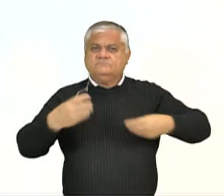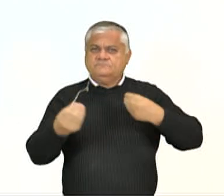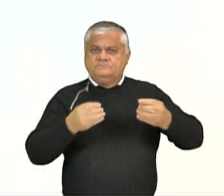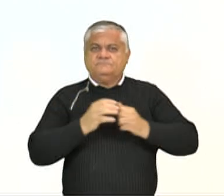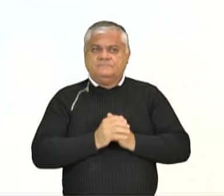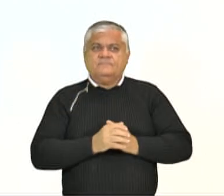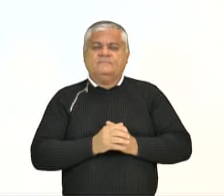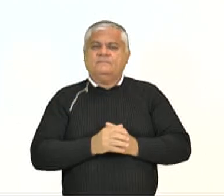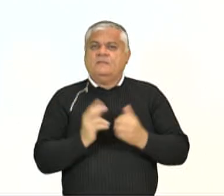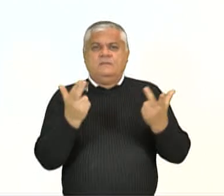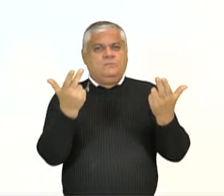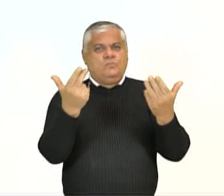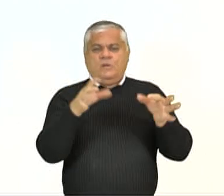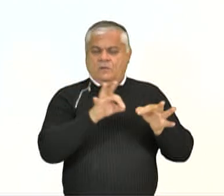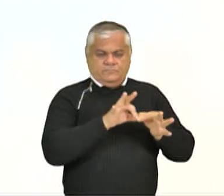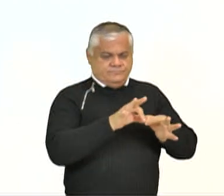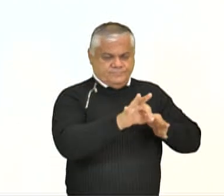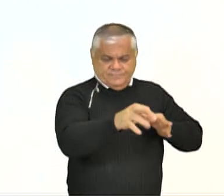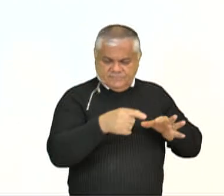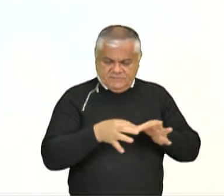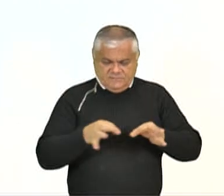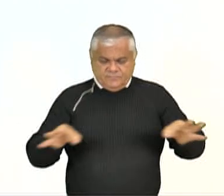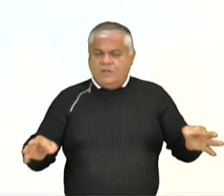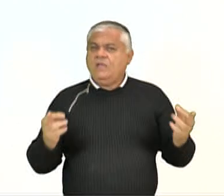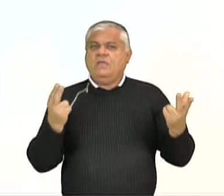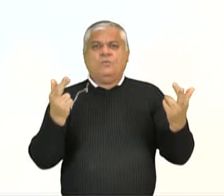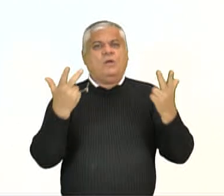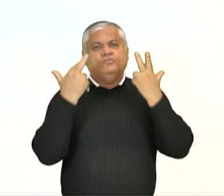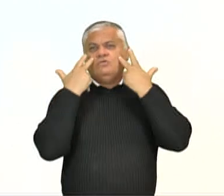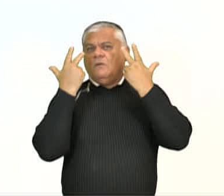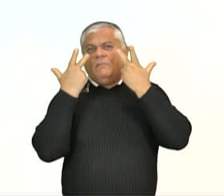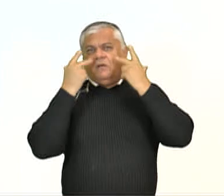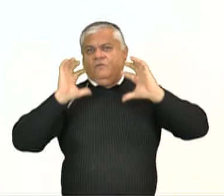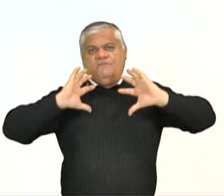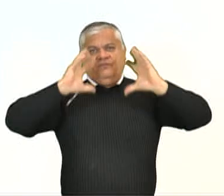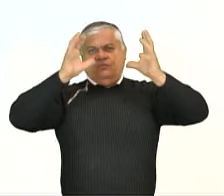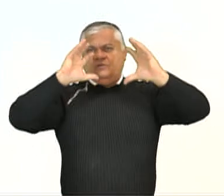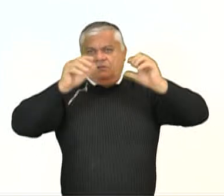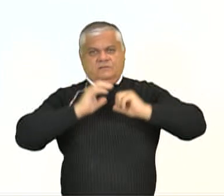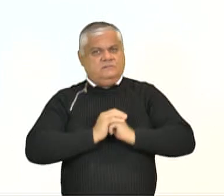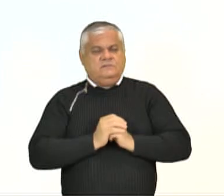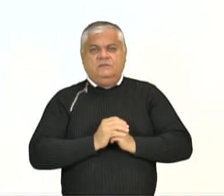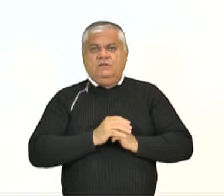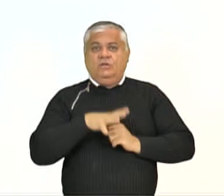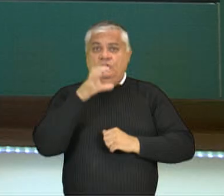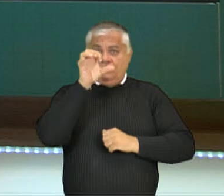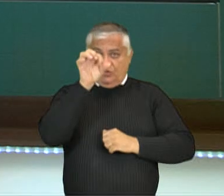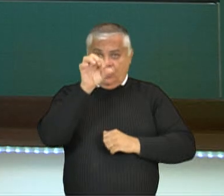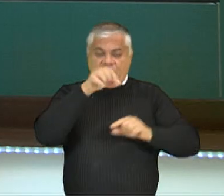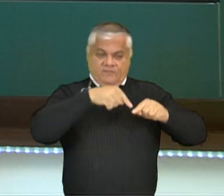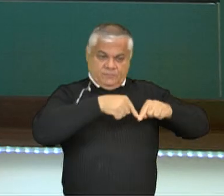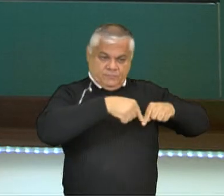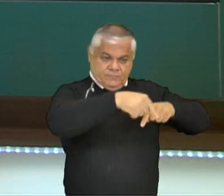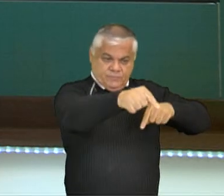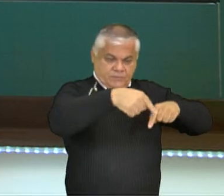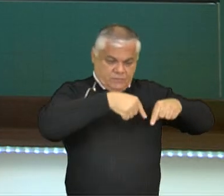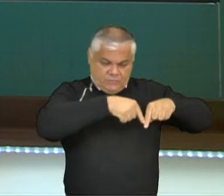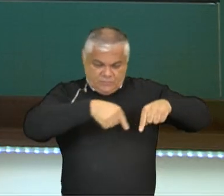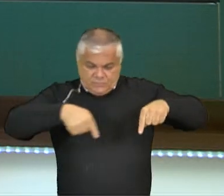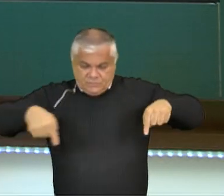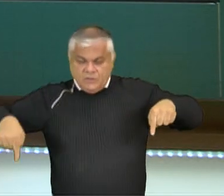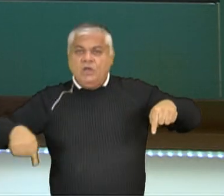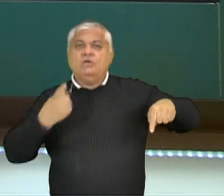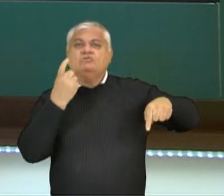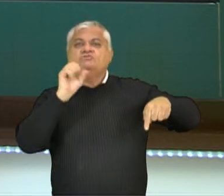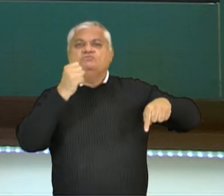A quadra tem as mesmas dimensões de uma quadra de vôlei, das de vôlei, tá? 9 metros de largura por 18